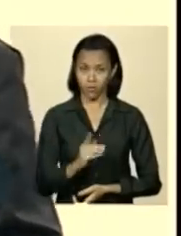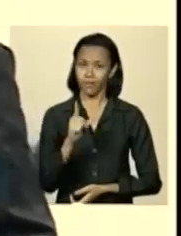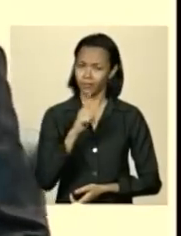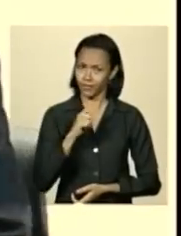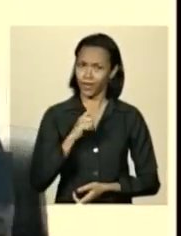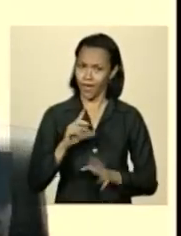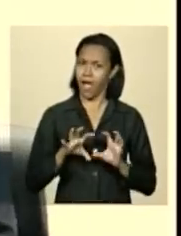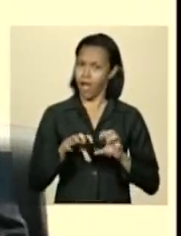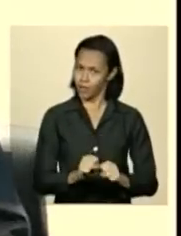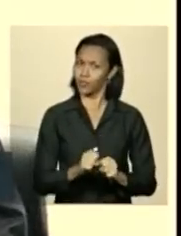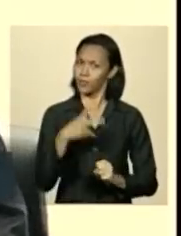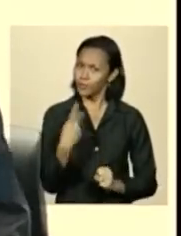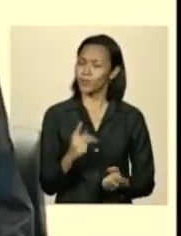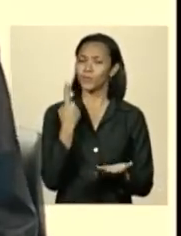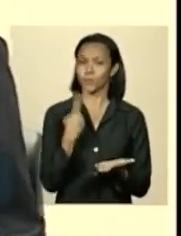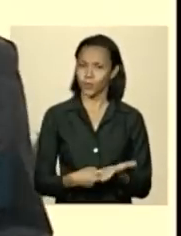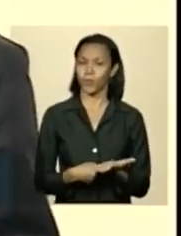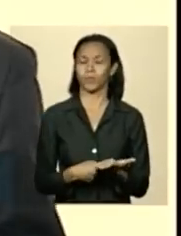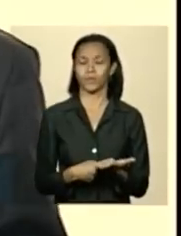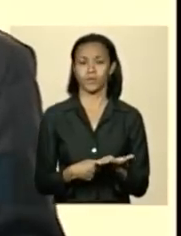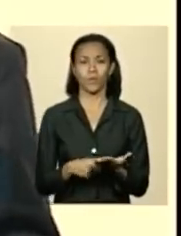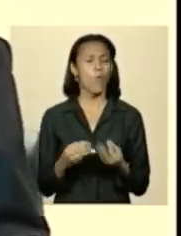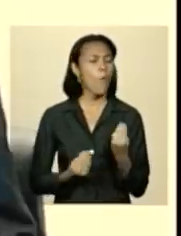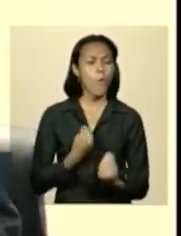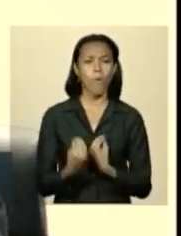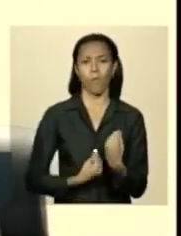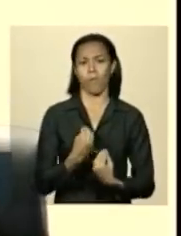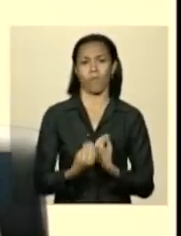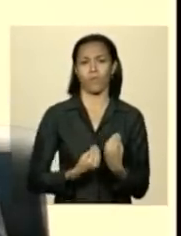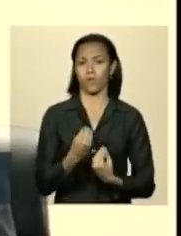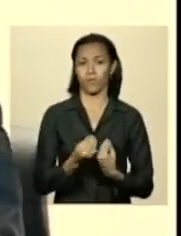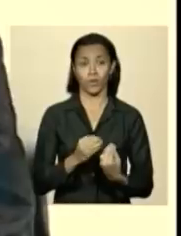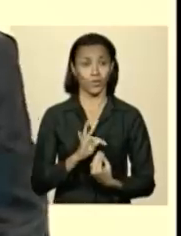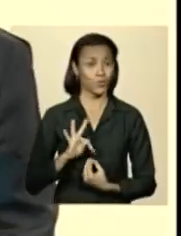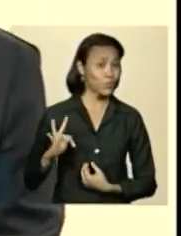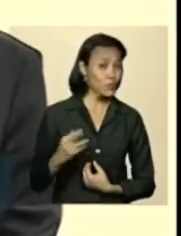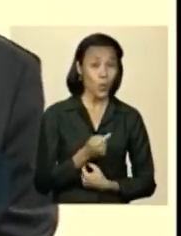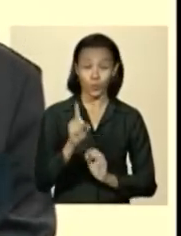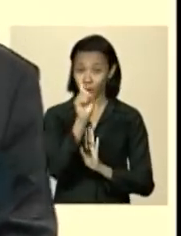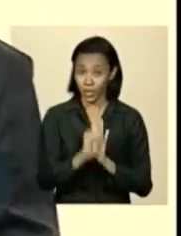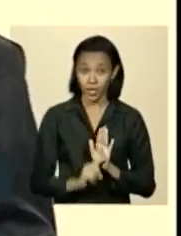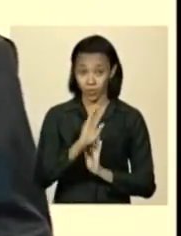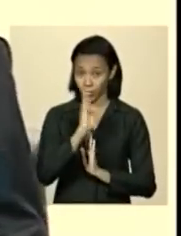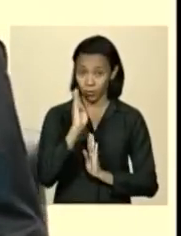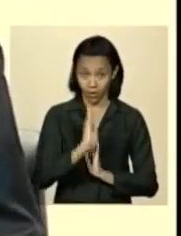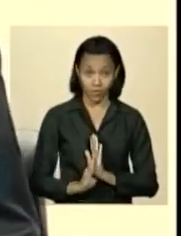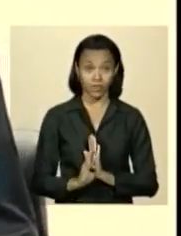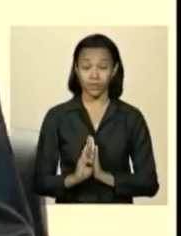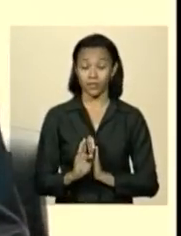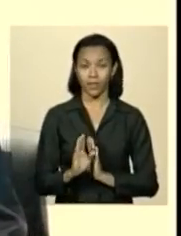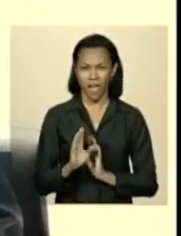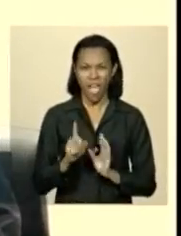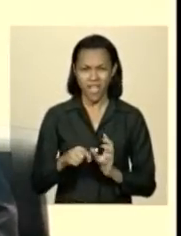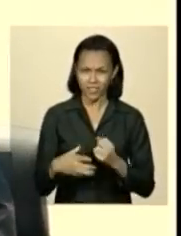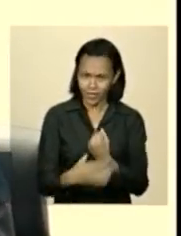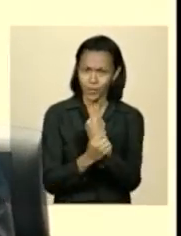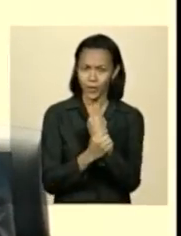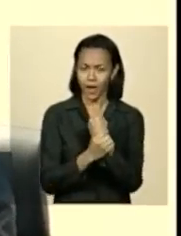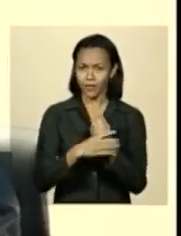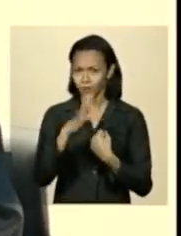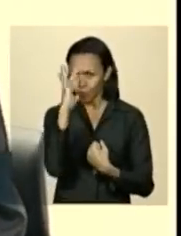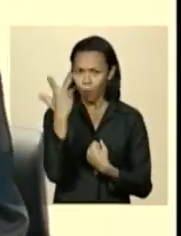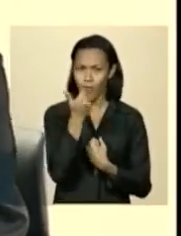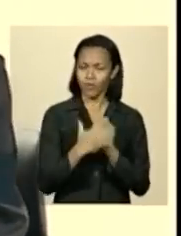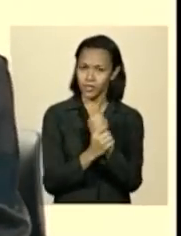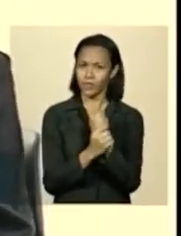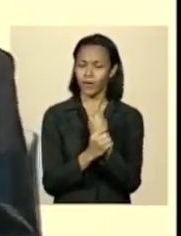retomado as suas funções mas assim como nem todos os direitos do povo brasileiro ainda são garantidos